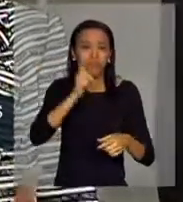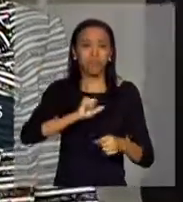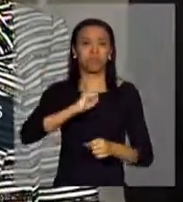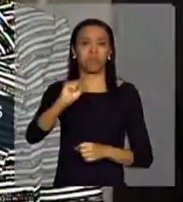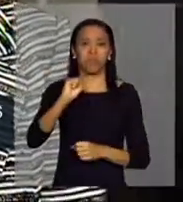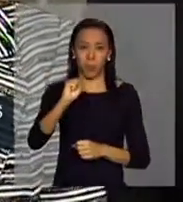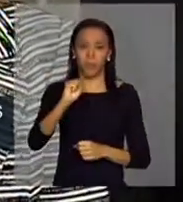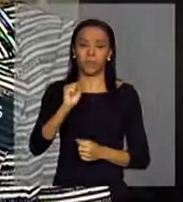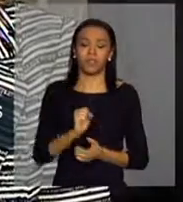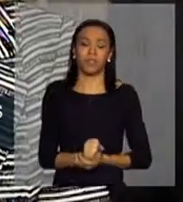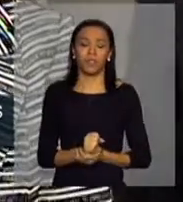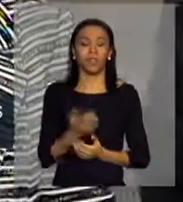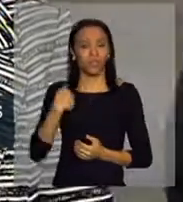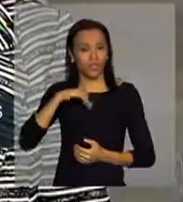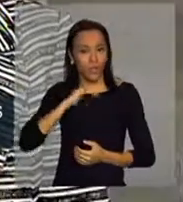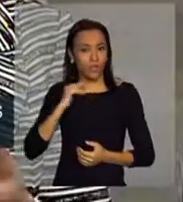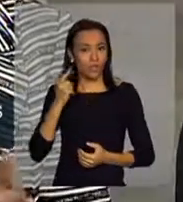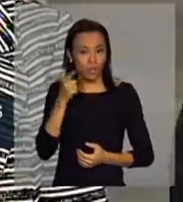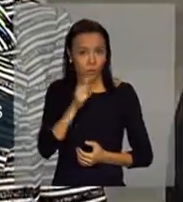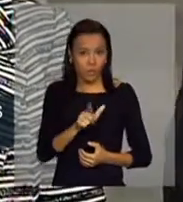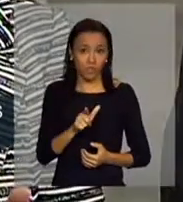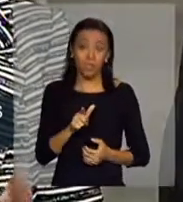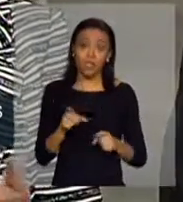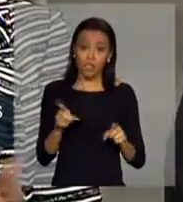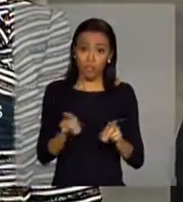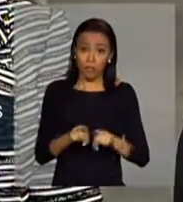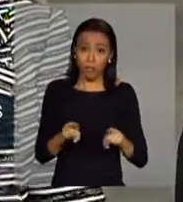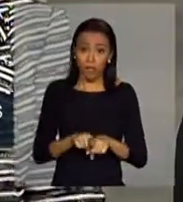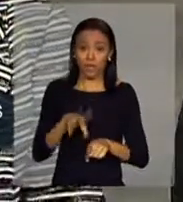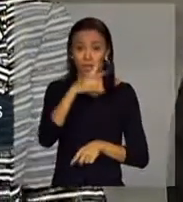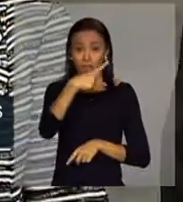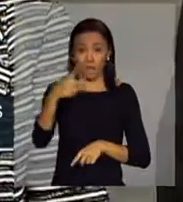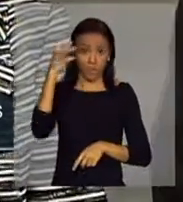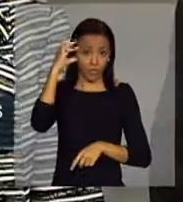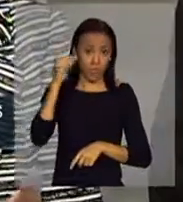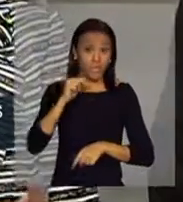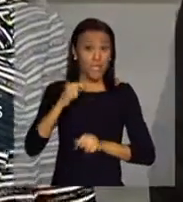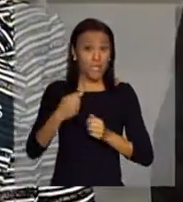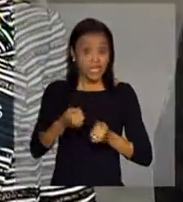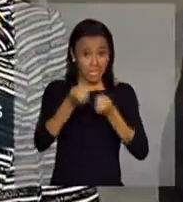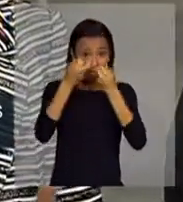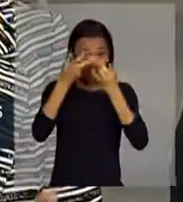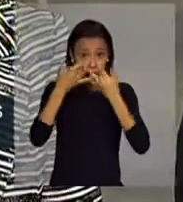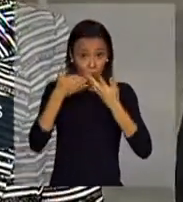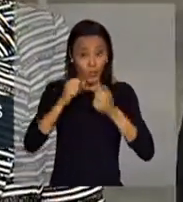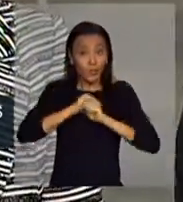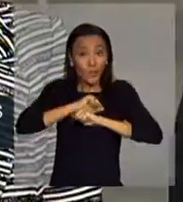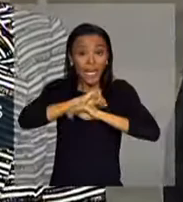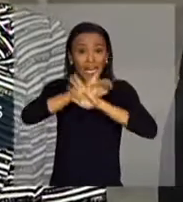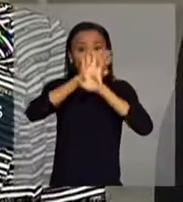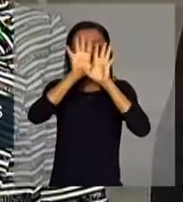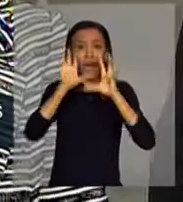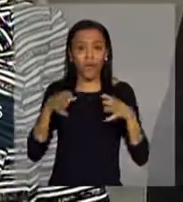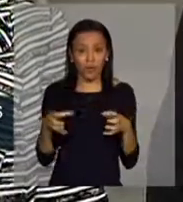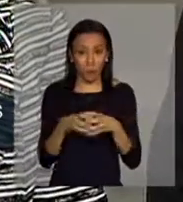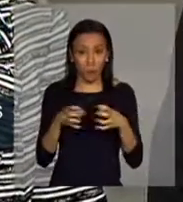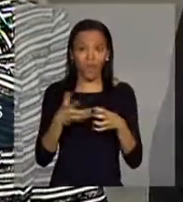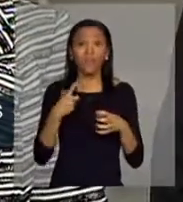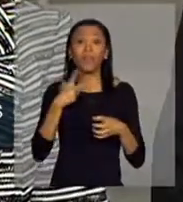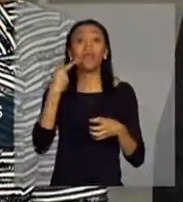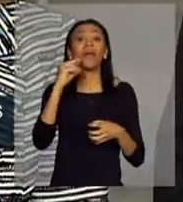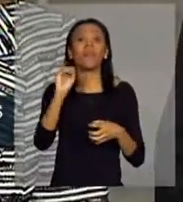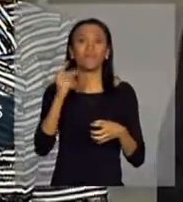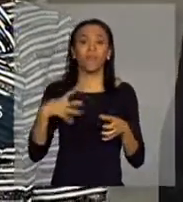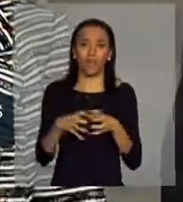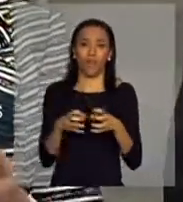é o maior passo que nós demos, e o que a presidenta deixou claro aqui para a comissão, para os deputados, senadores que estavam presentes,